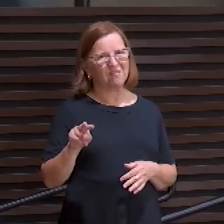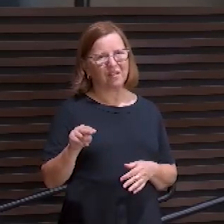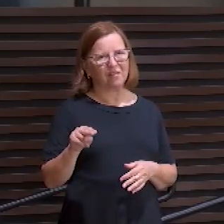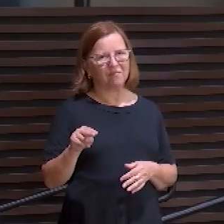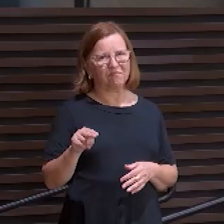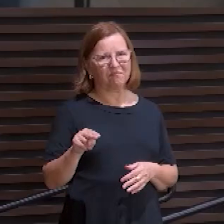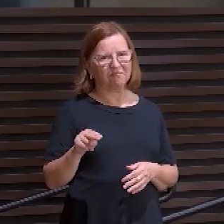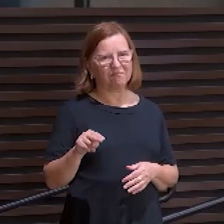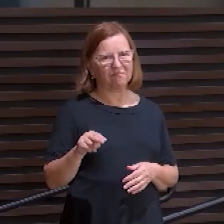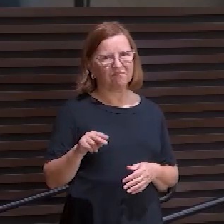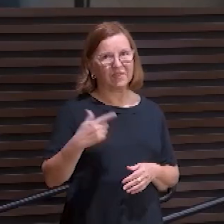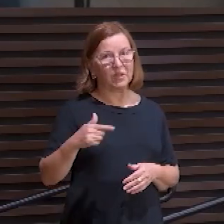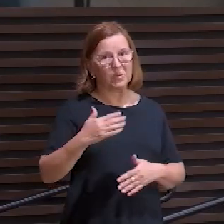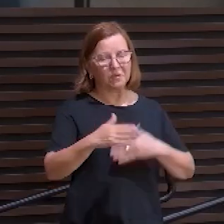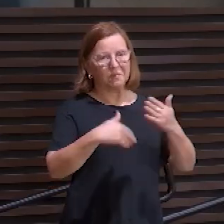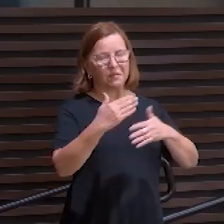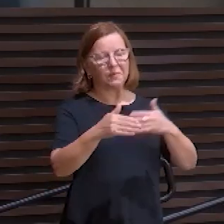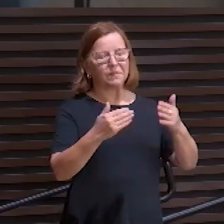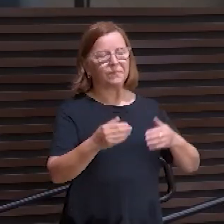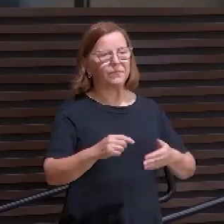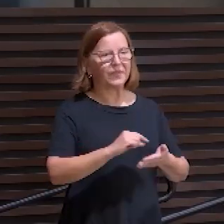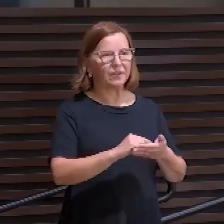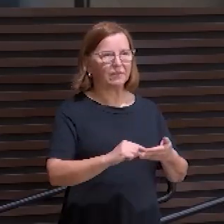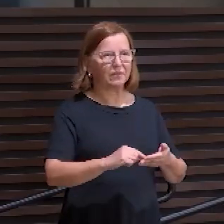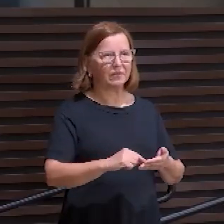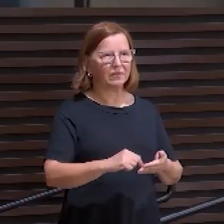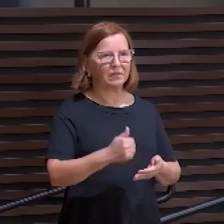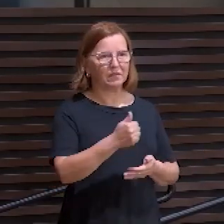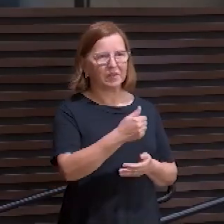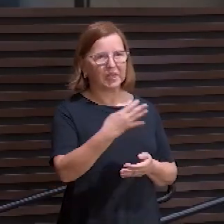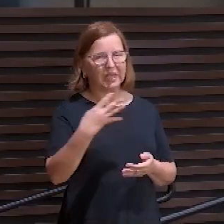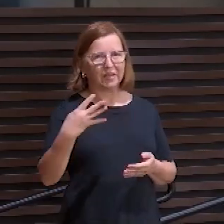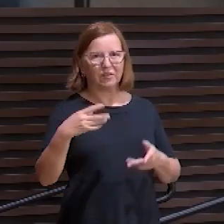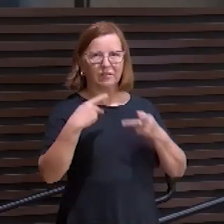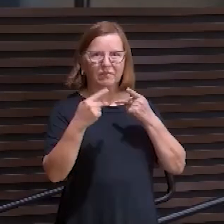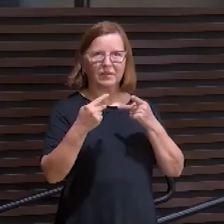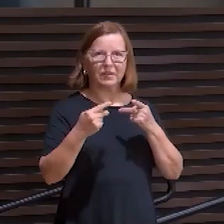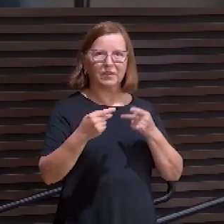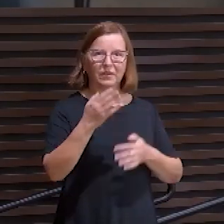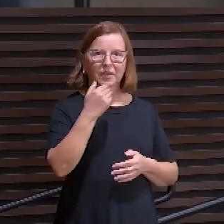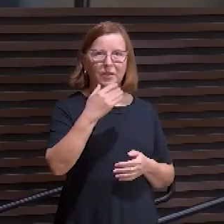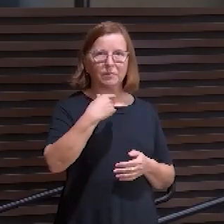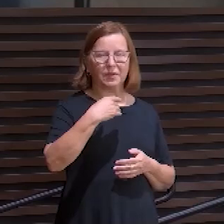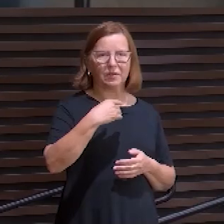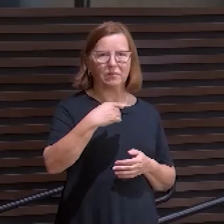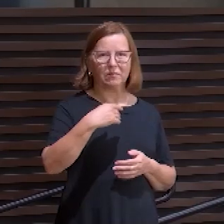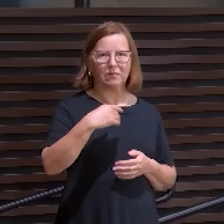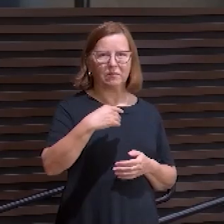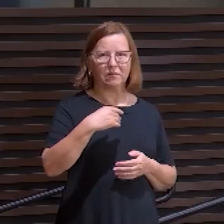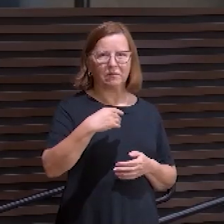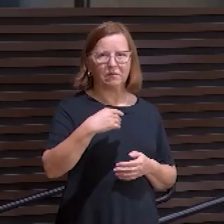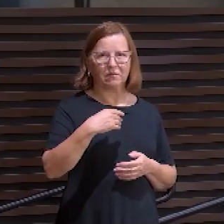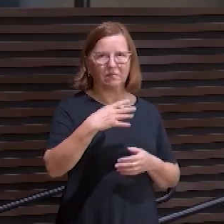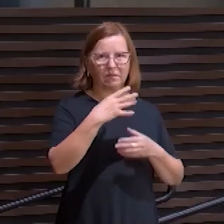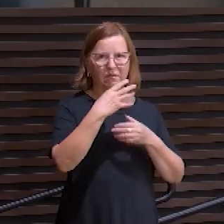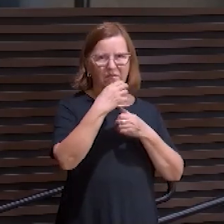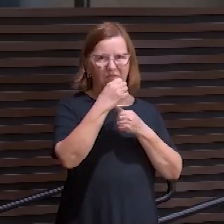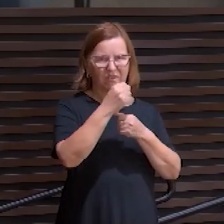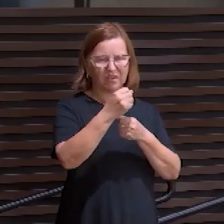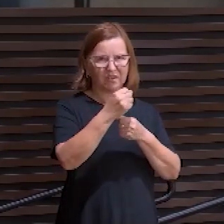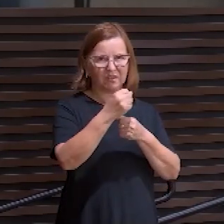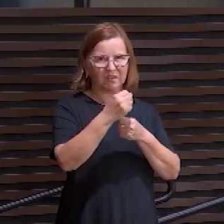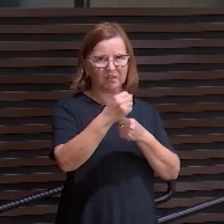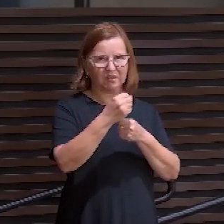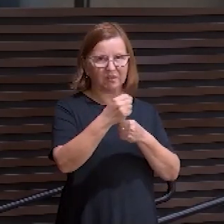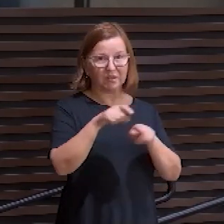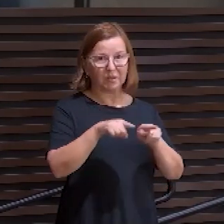Não evolui. E no versículo 14, ele vai dizer, o alimento espiritual, né? Ele vai dizer assim: "Mas